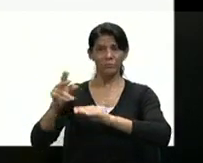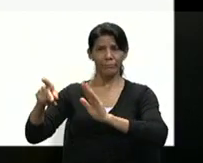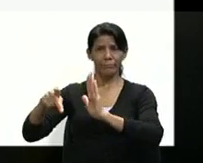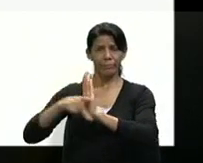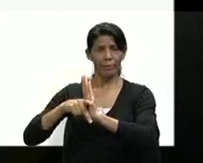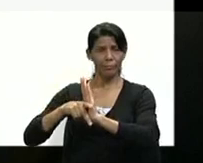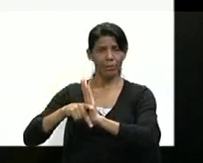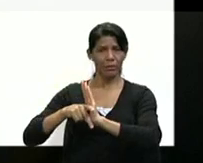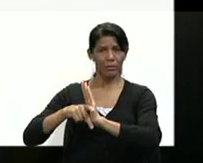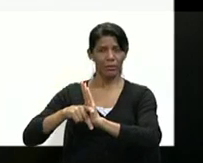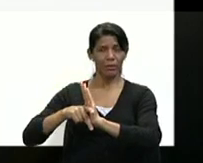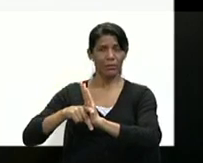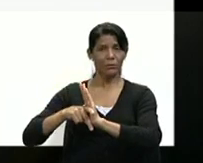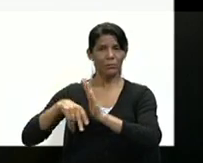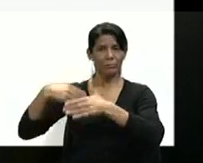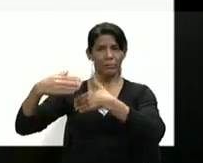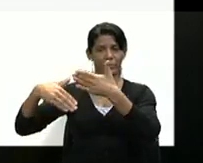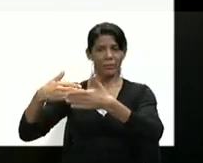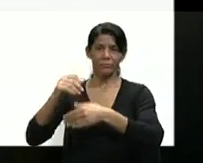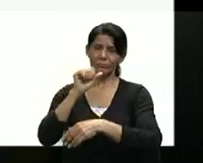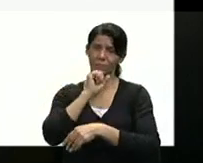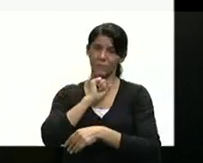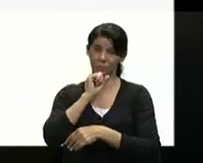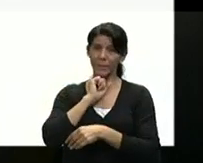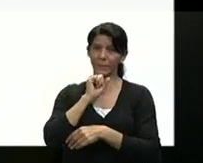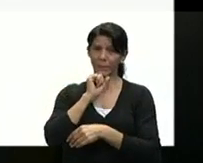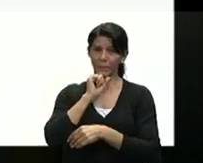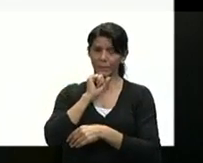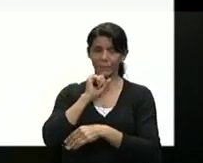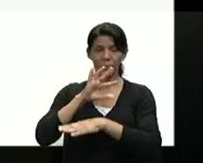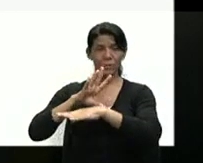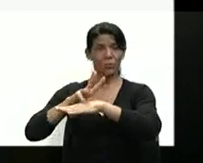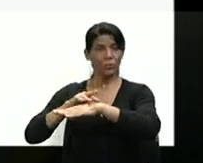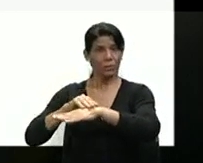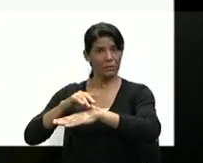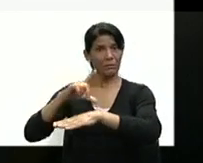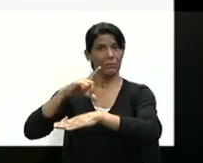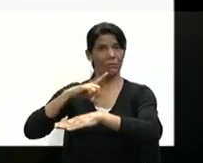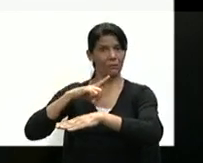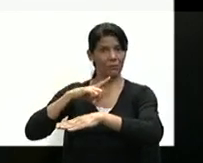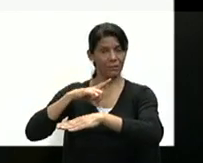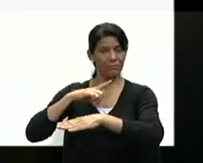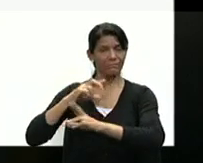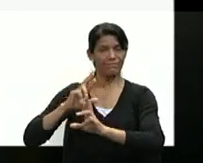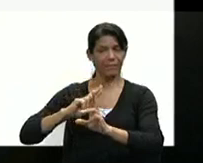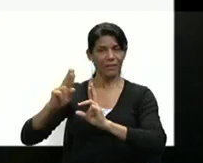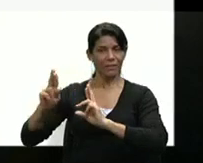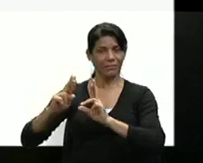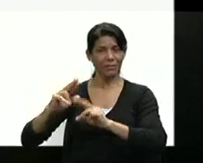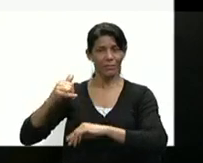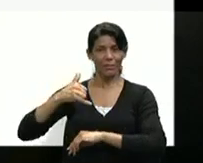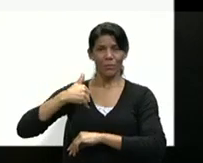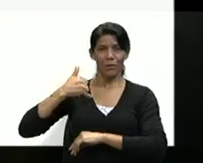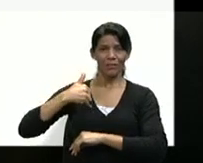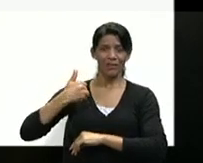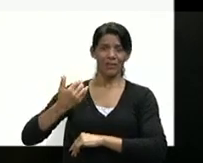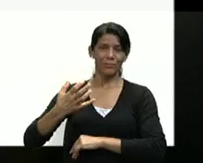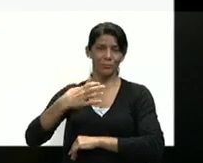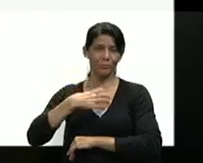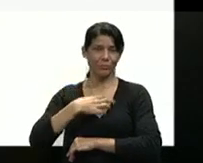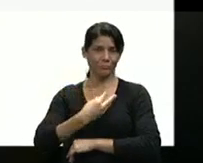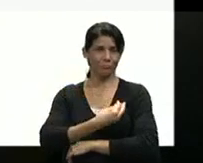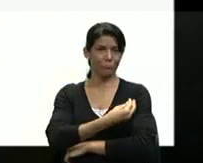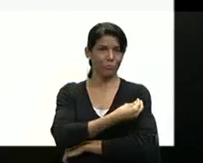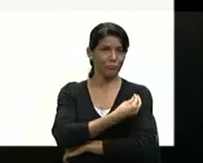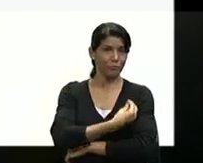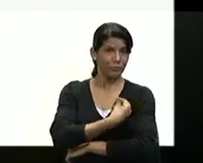do processo de envelhecimento, doenças que terão a sua relação com o estilo de vida, com os